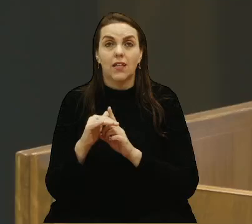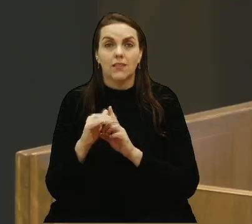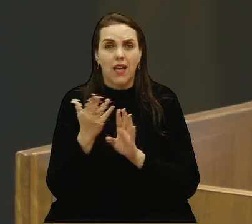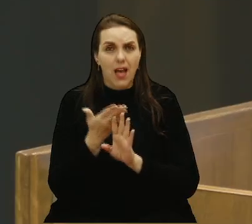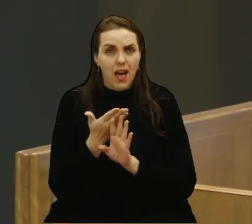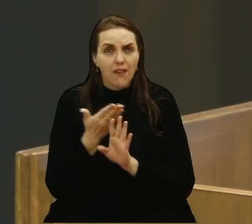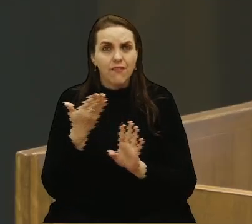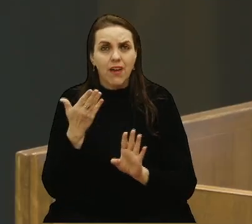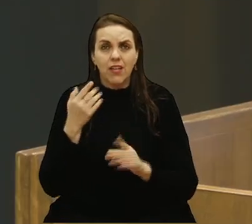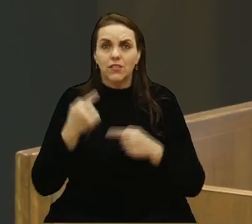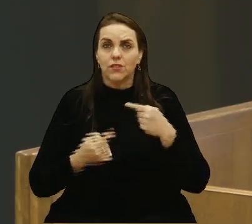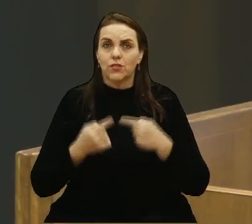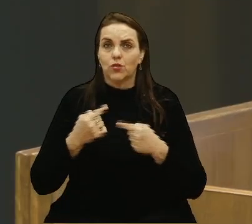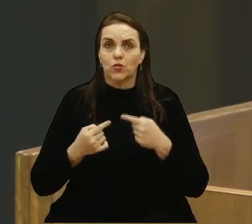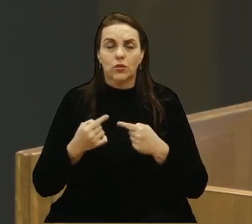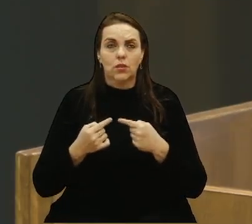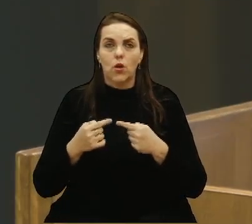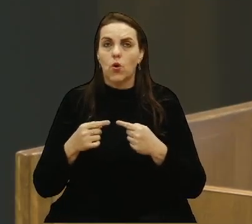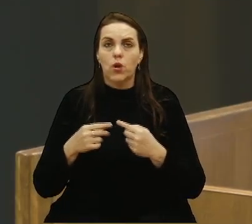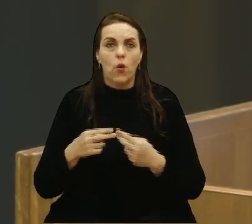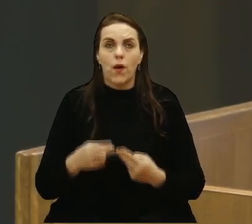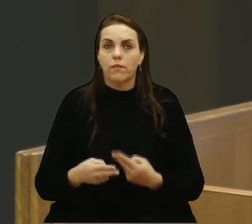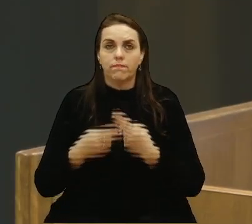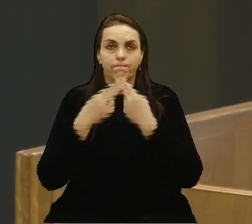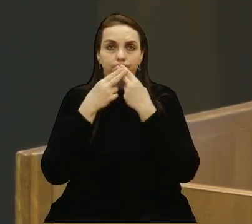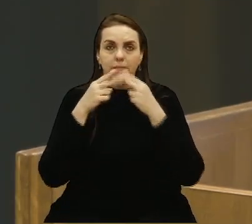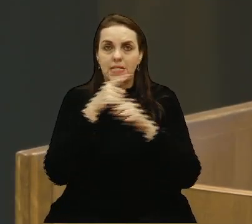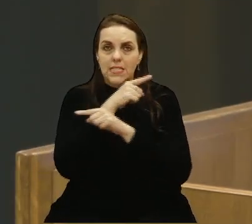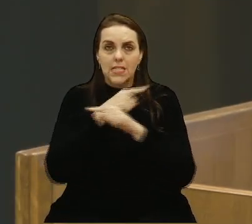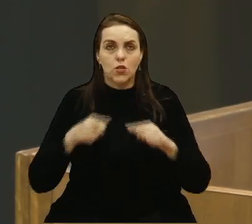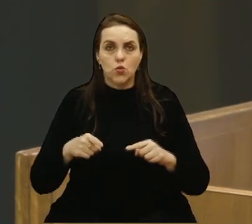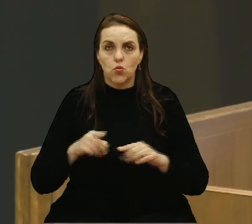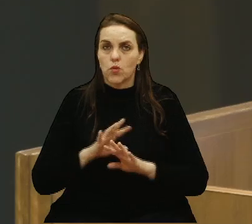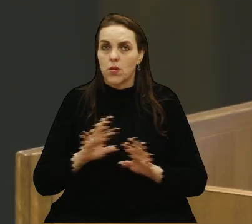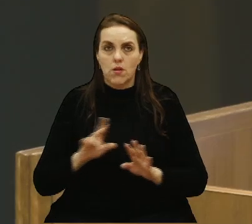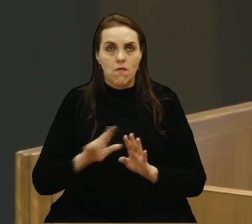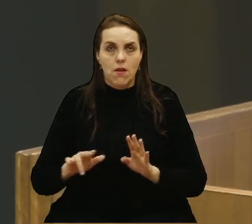afaste a discussão. Não é censura. Por que TV e rádio têm